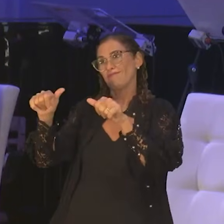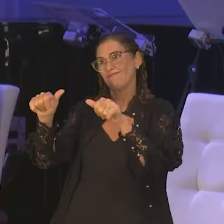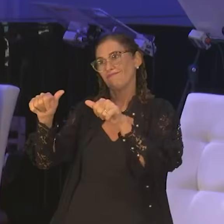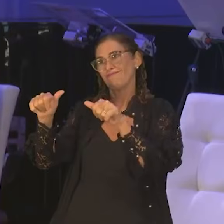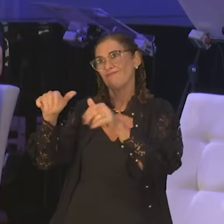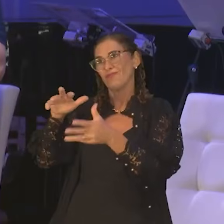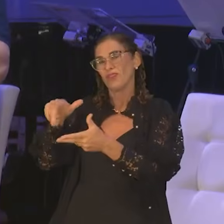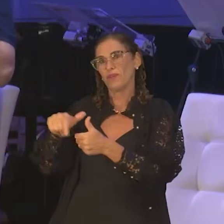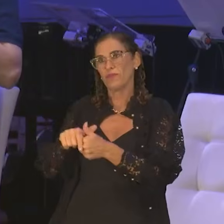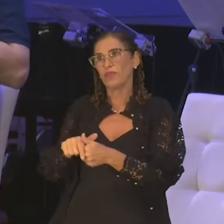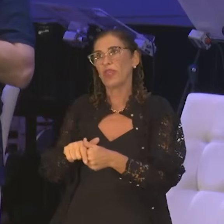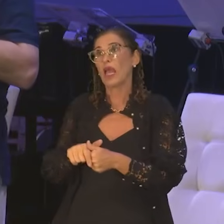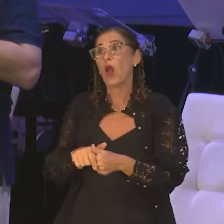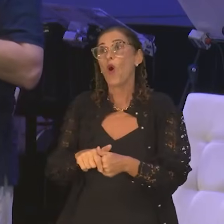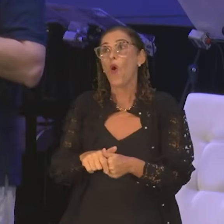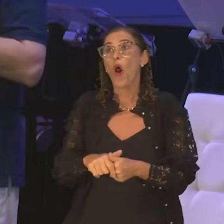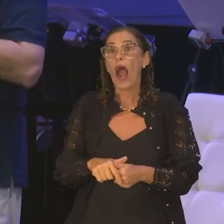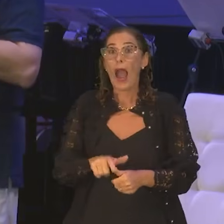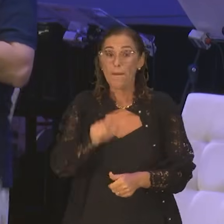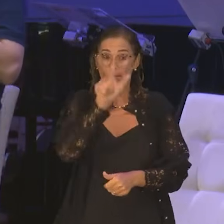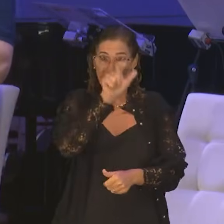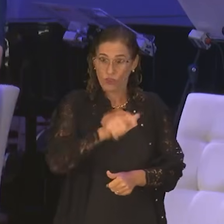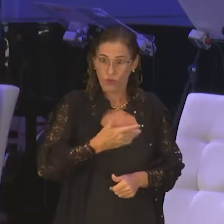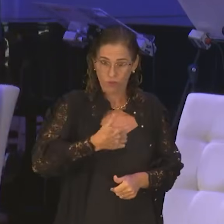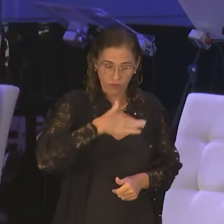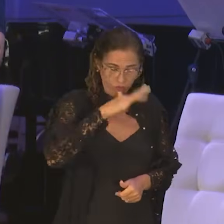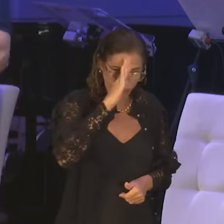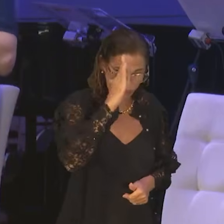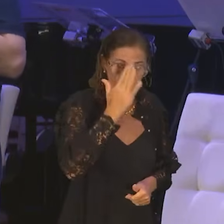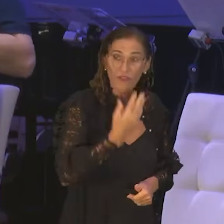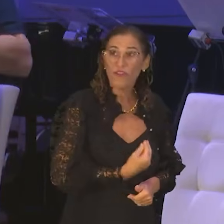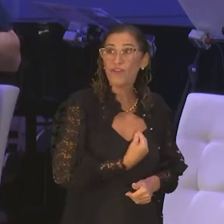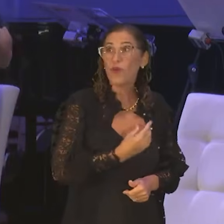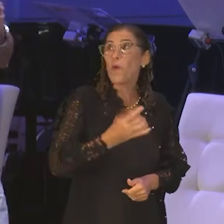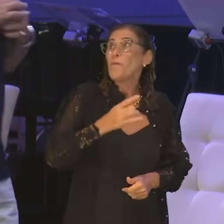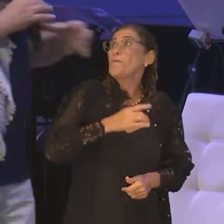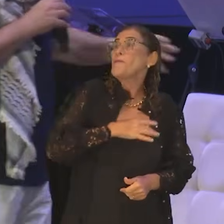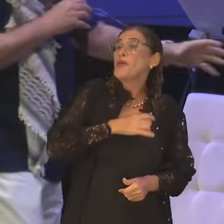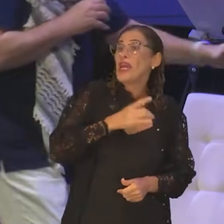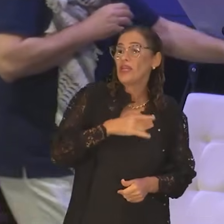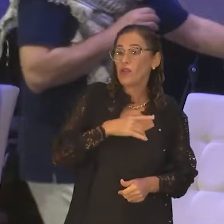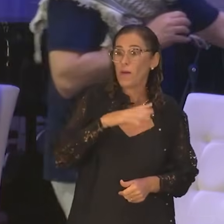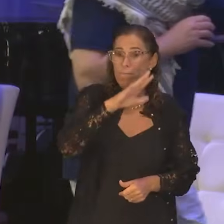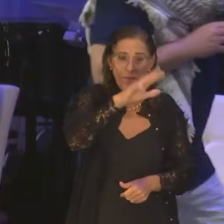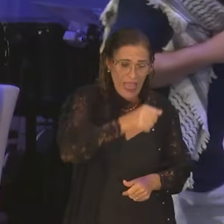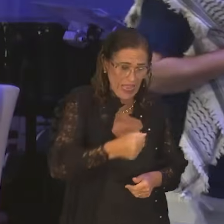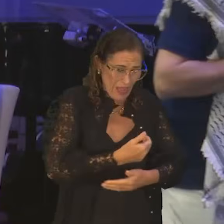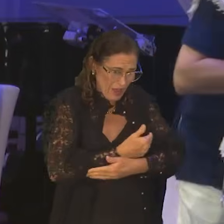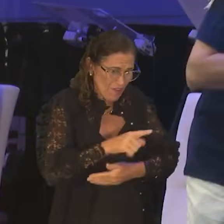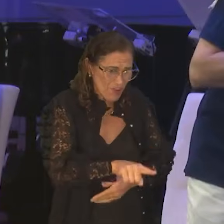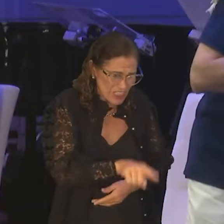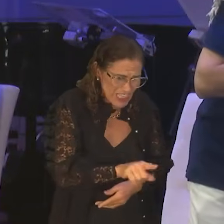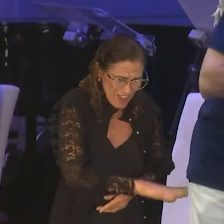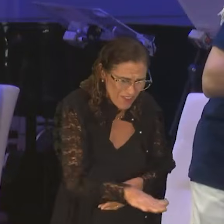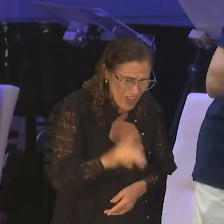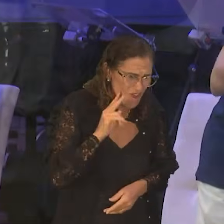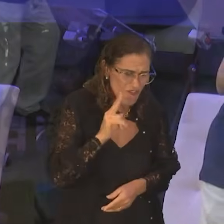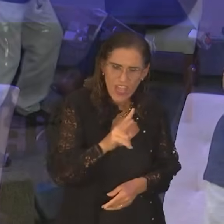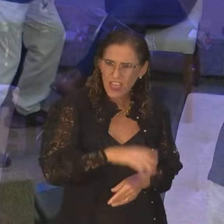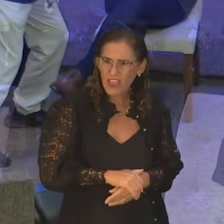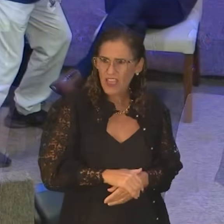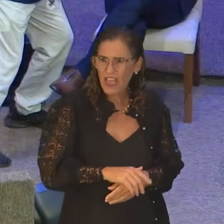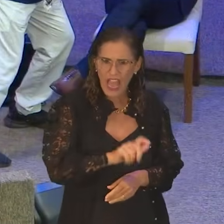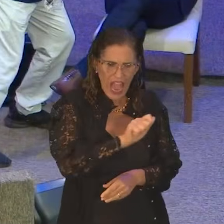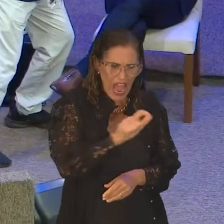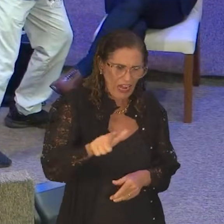O muçulmano vive com medo de Deus, porque quando nasce a criança começa, aí o pai disse, pega a criança e diz, sabe quando você mente? Allah